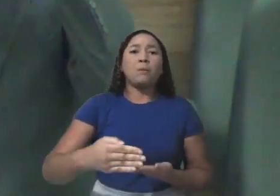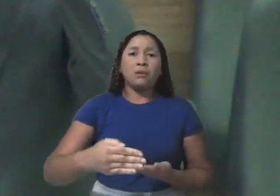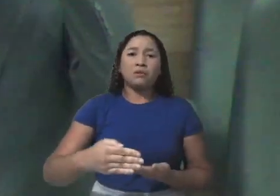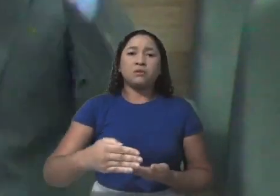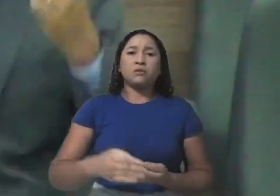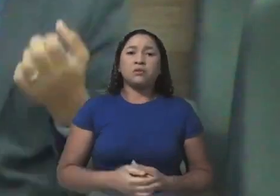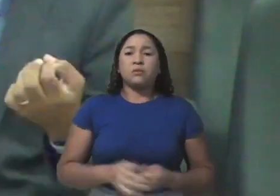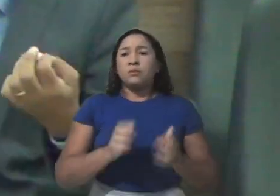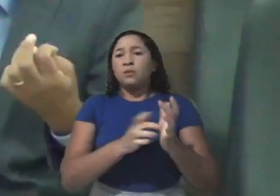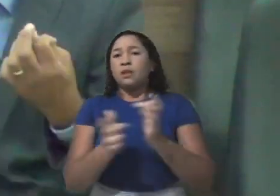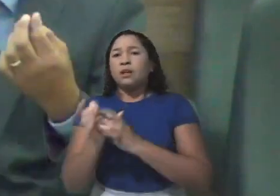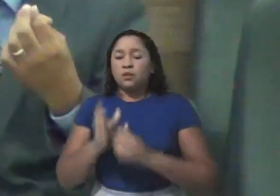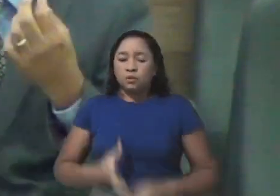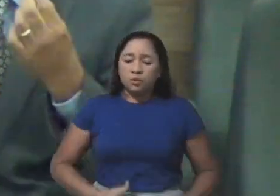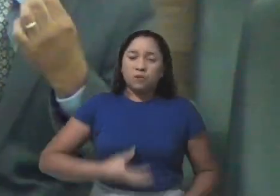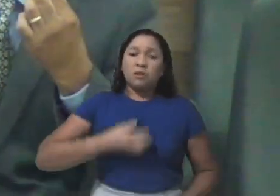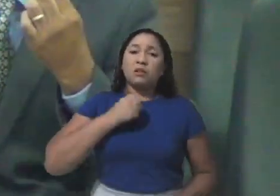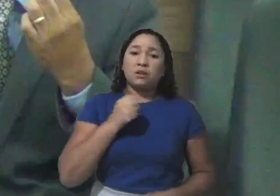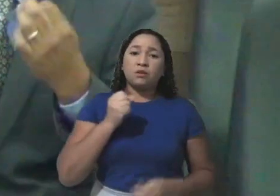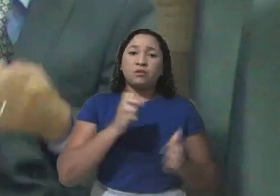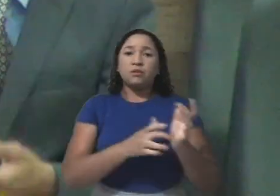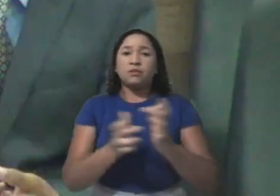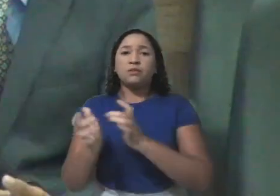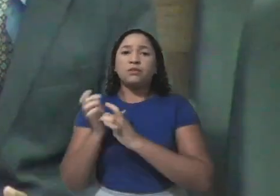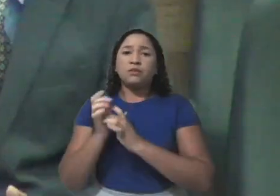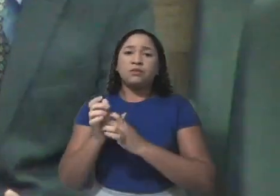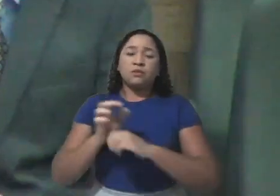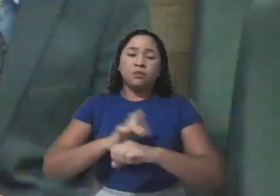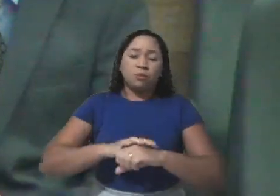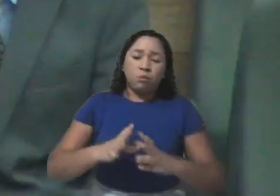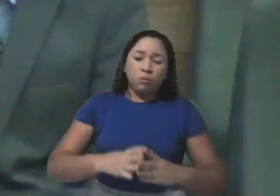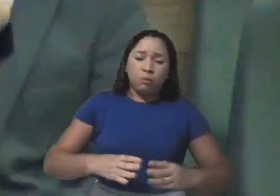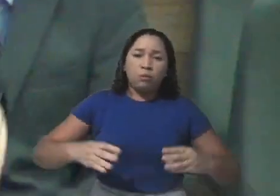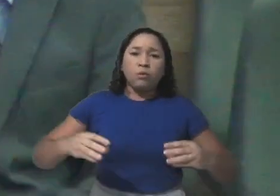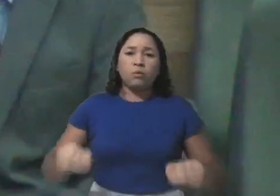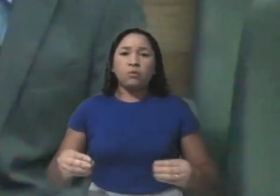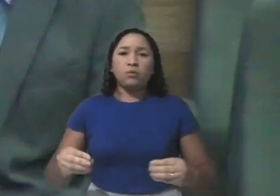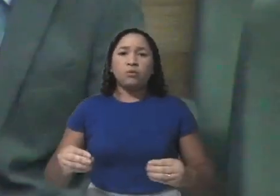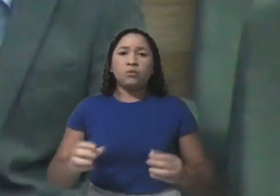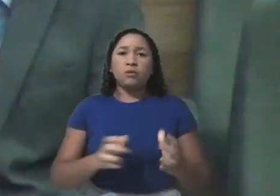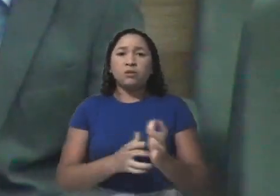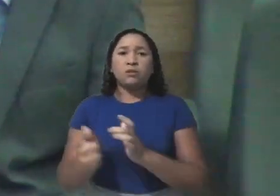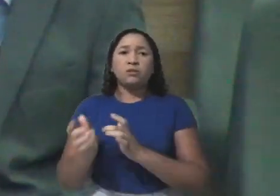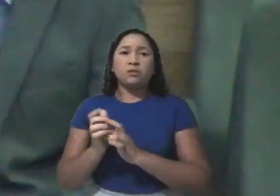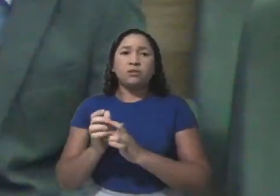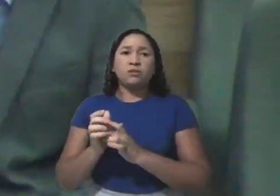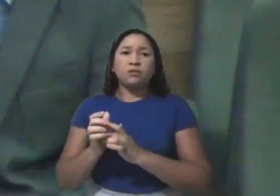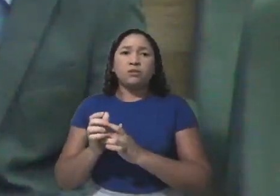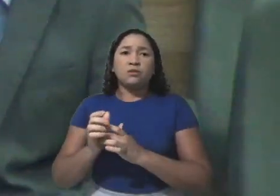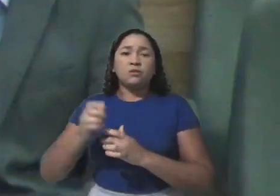salva, Jesus cura, batiza com o Espírito Santo e breve voltará.